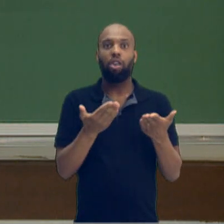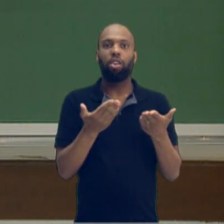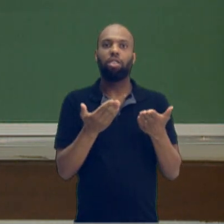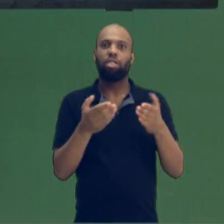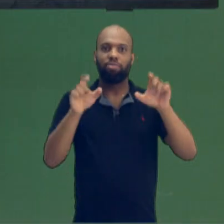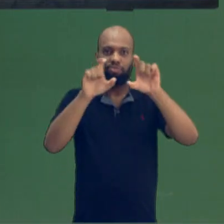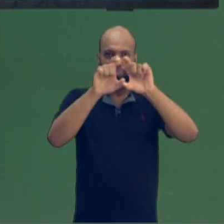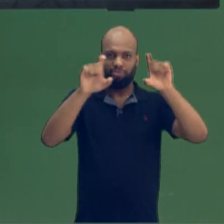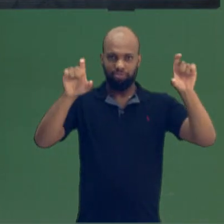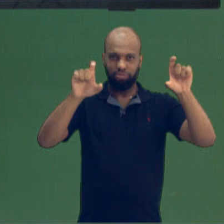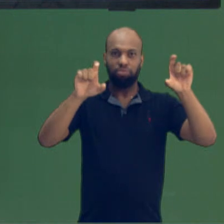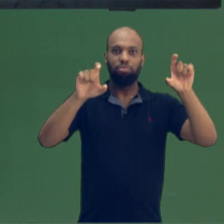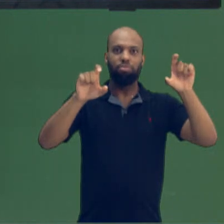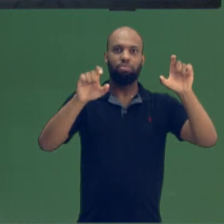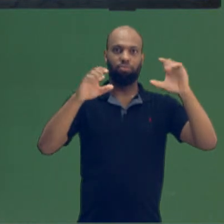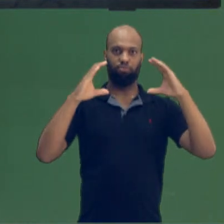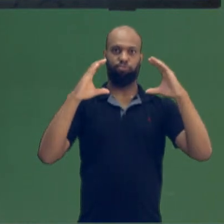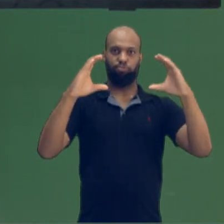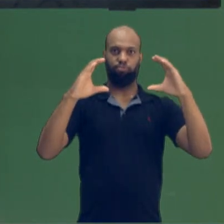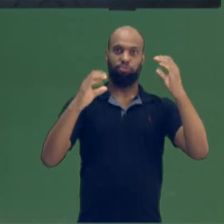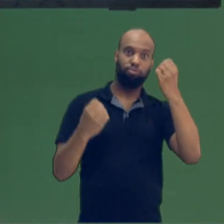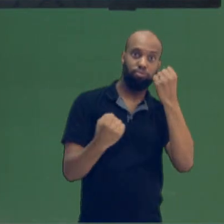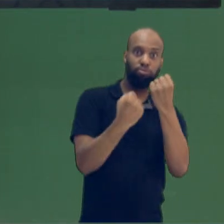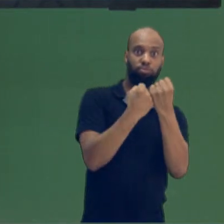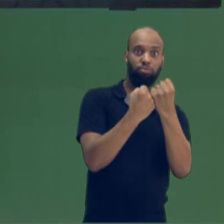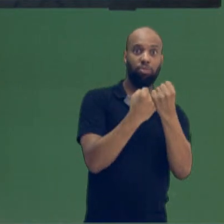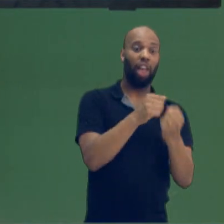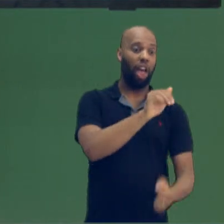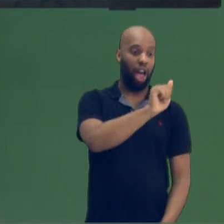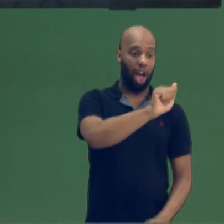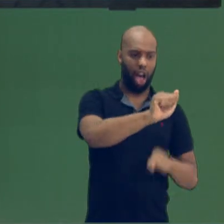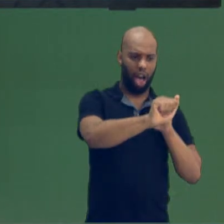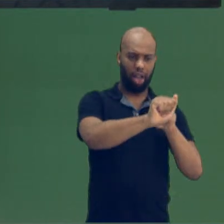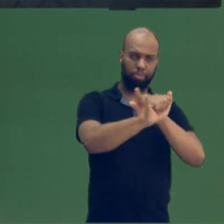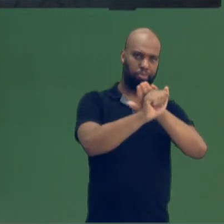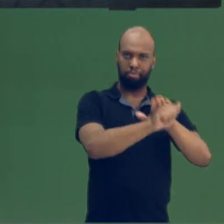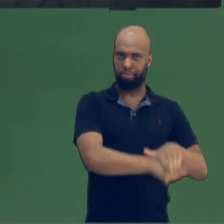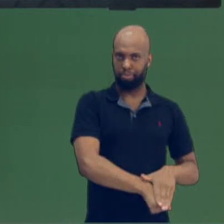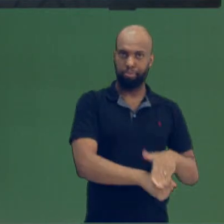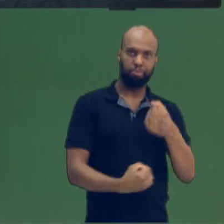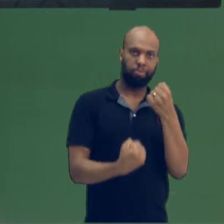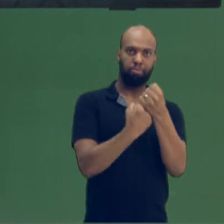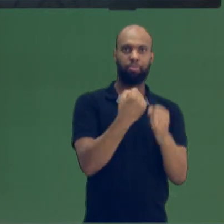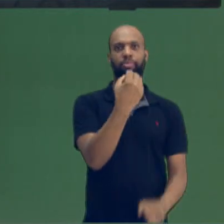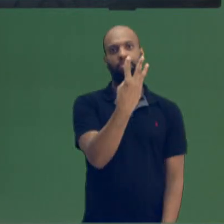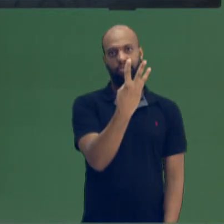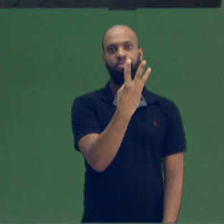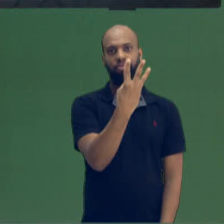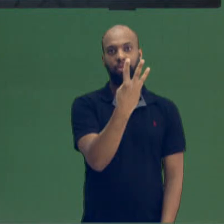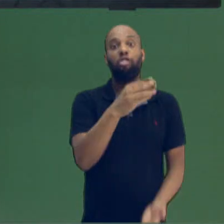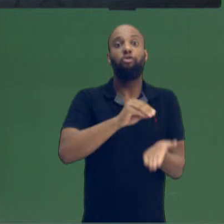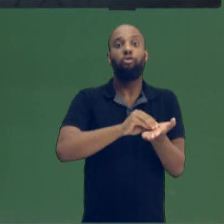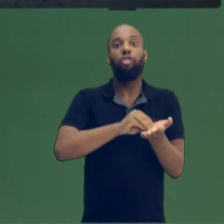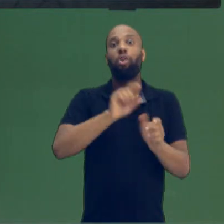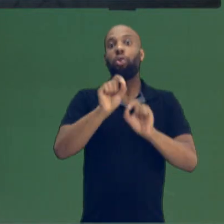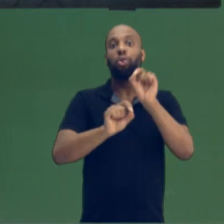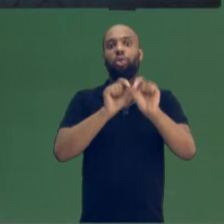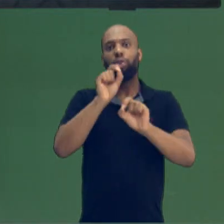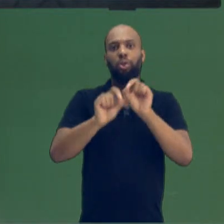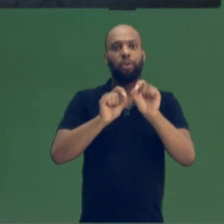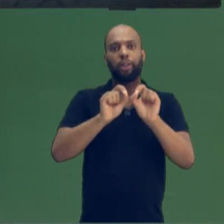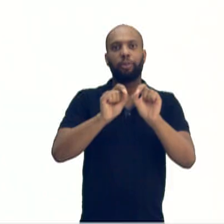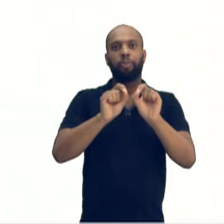na nossa função. Aonde tem o valor do a, a gente vai colocar 3 e agora falta a gente determinar